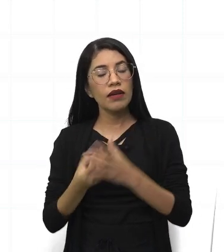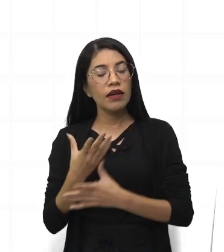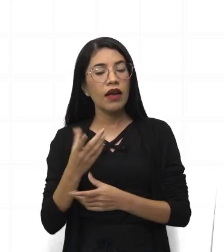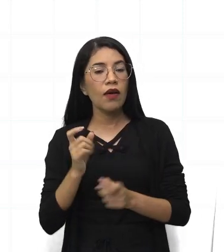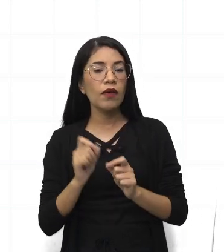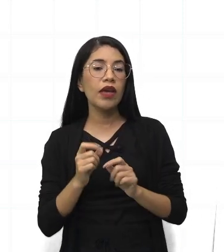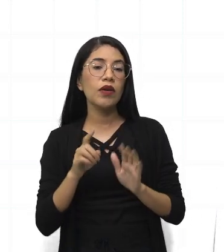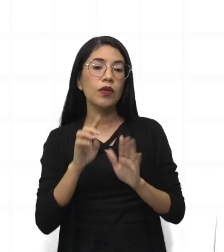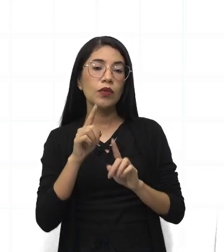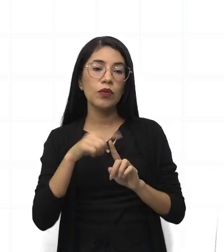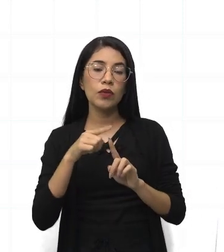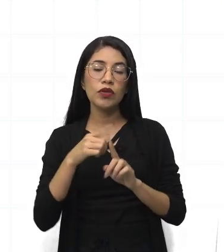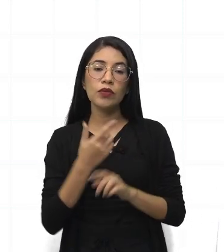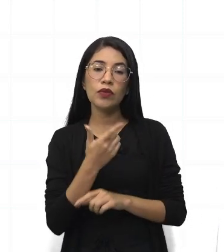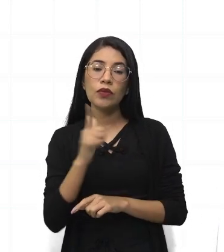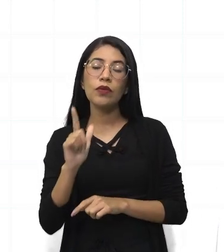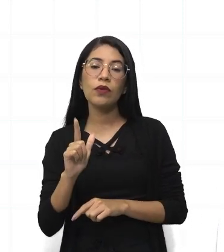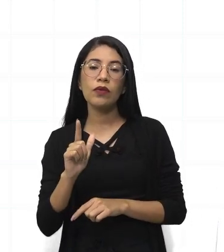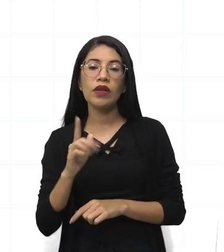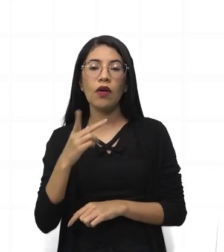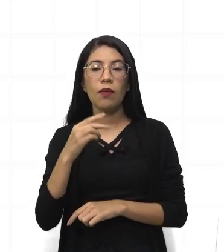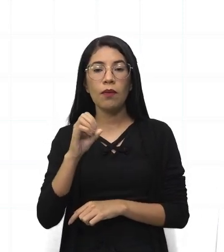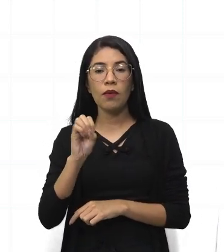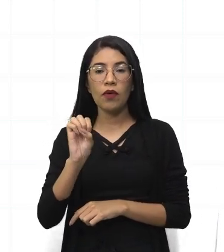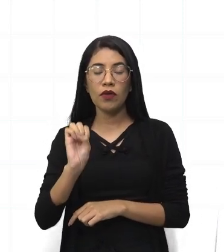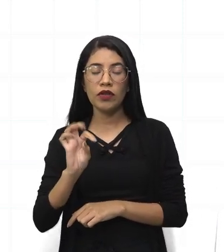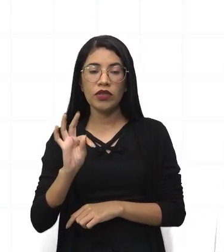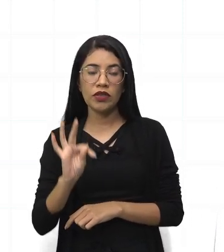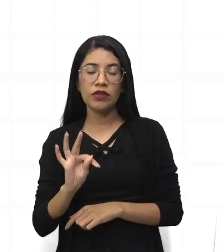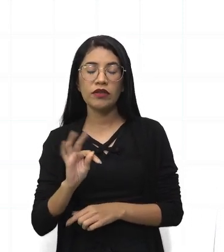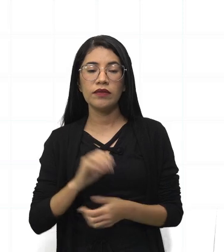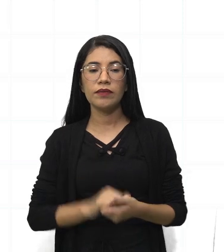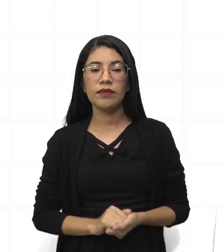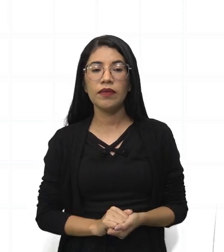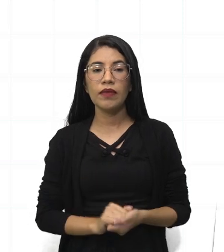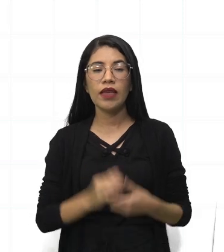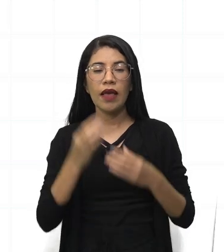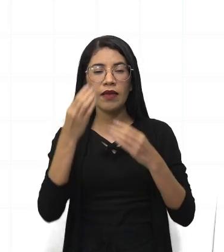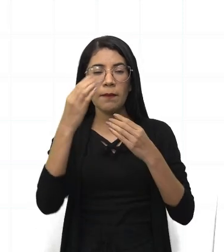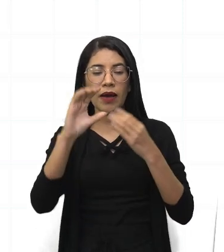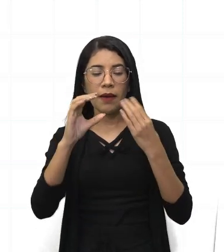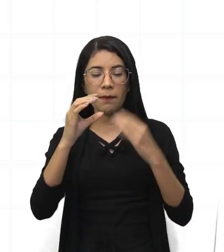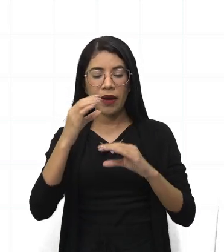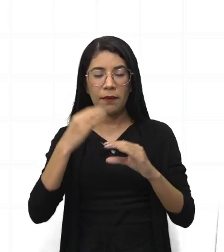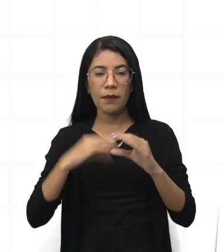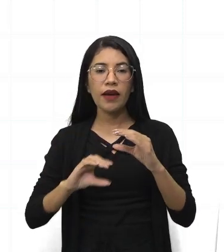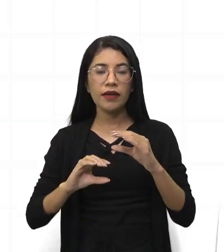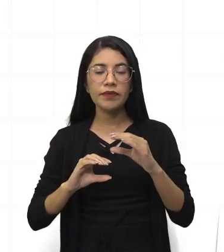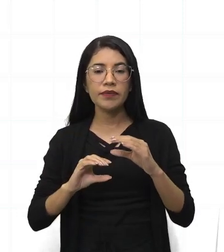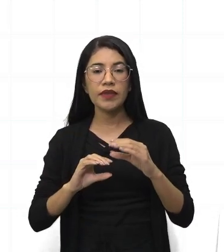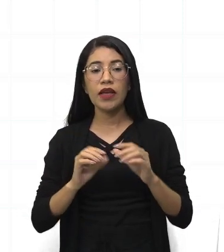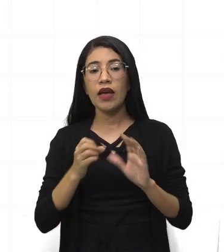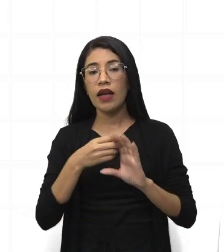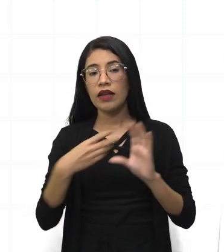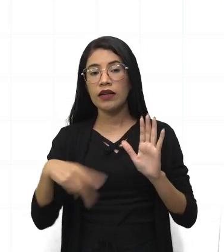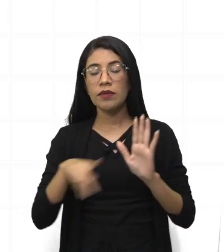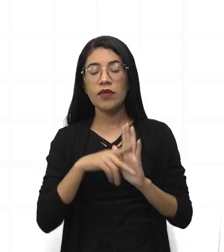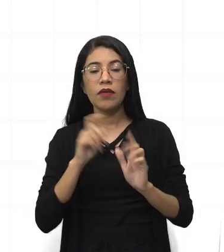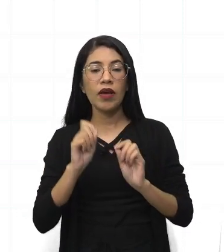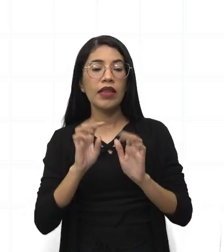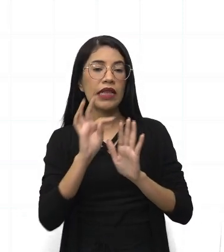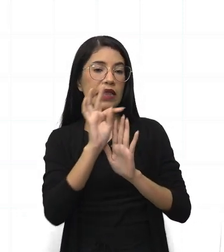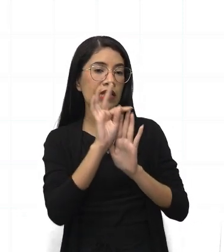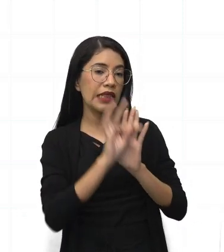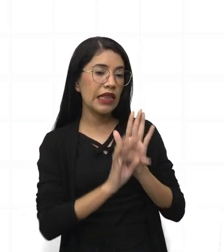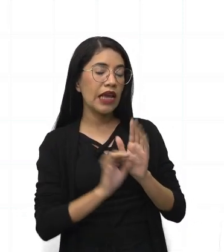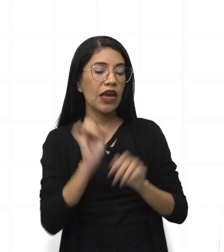de ter mais um gênero, que é o quê? O gênero post, o gênero das postagens, né? Uma característica desse gênero é o quê? É ter